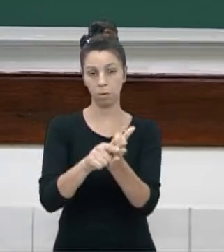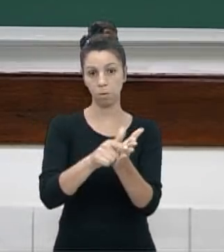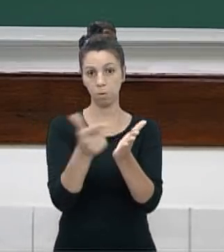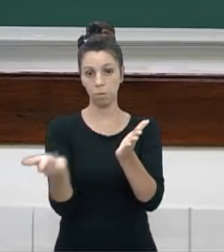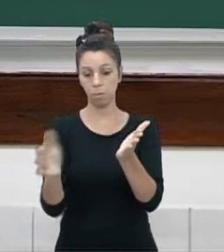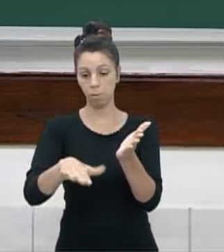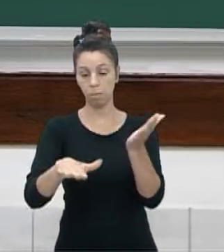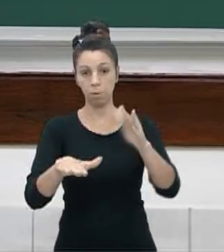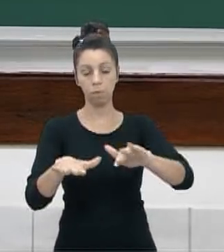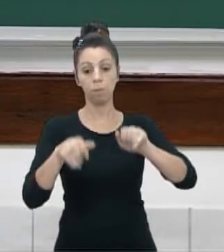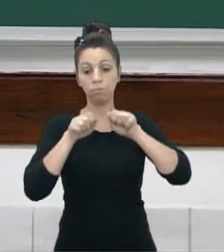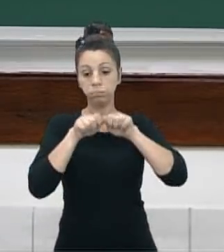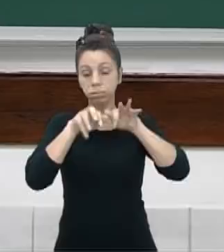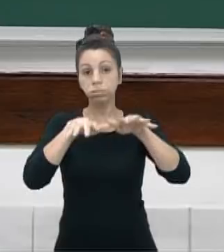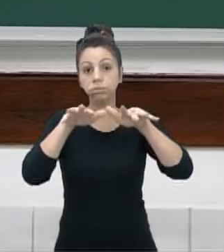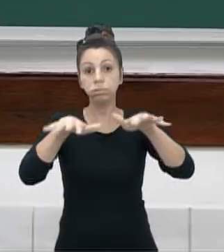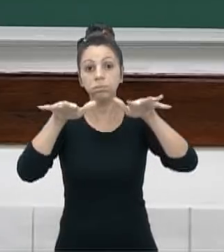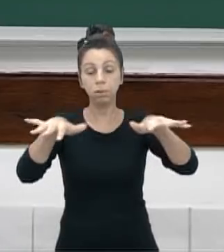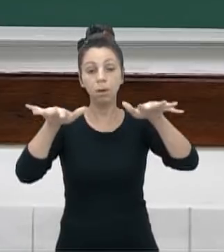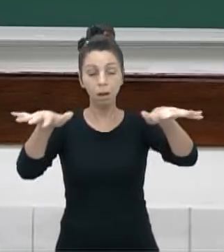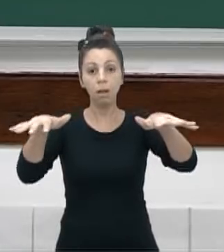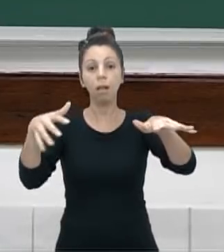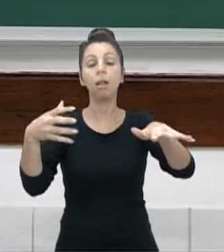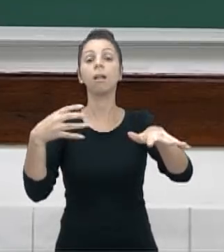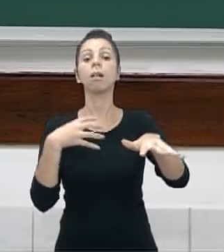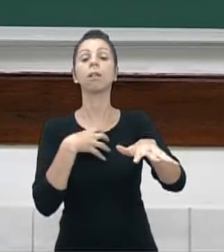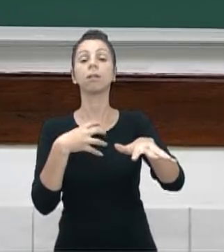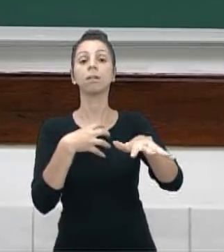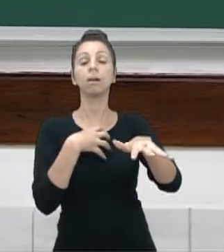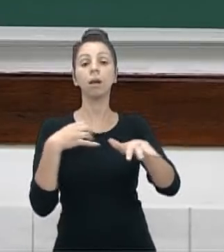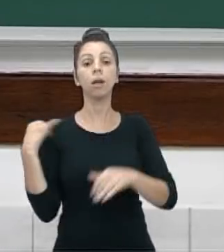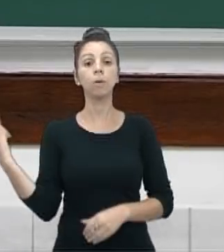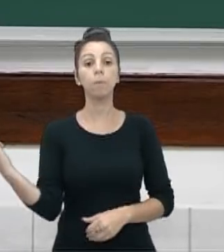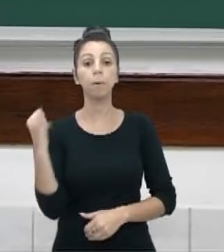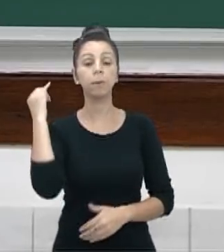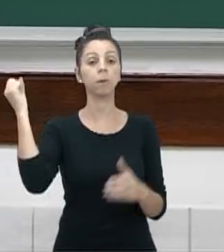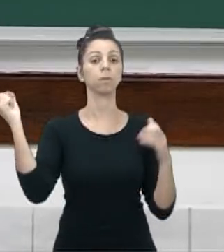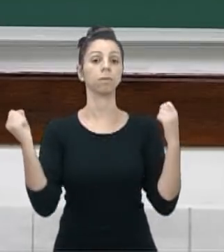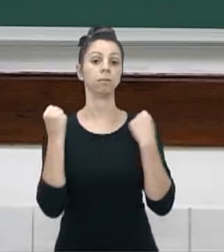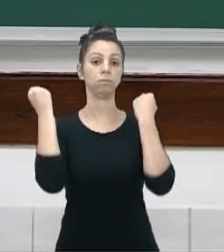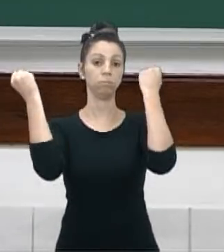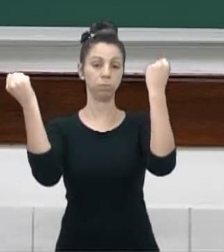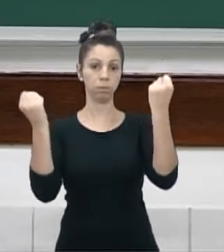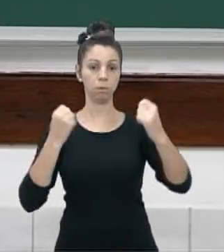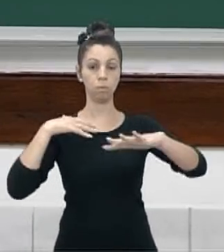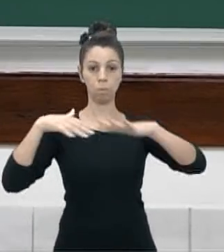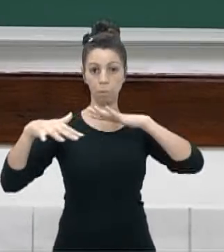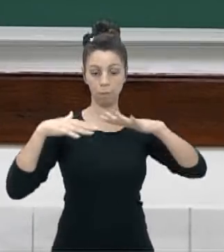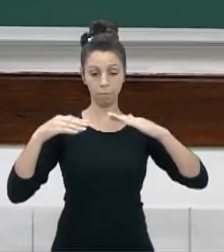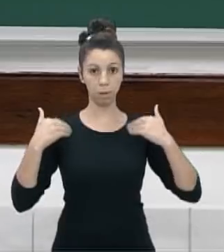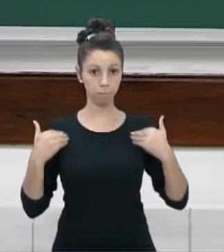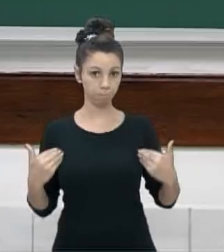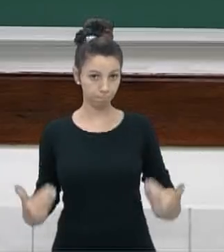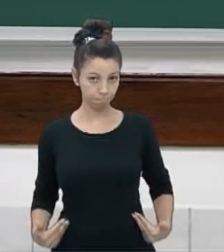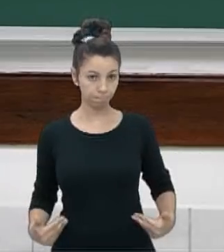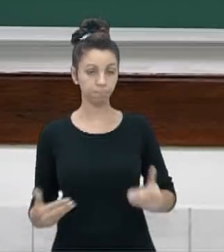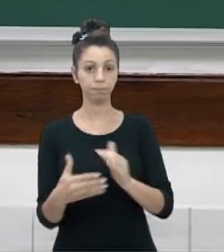as pessoas, né? Tentando sensibilizar para a importância da prática de esportes e dos movimentos corporais,